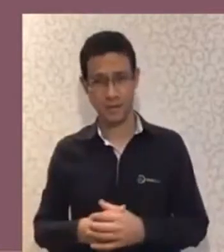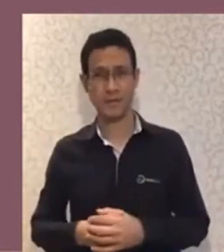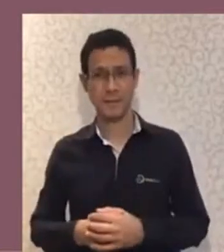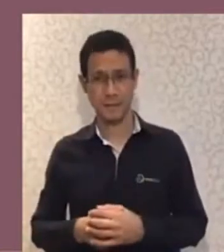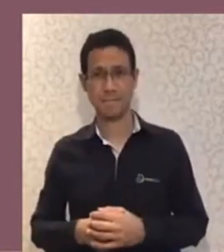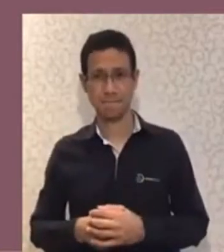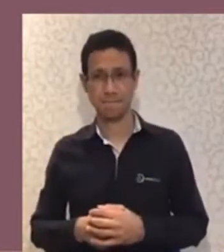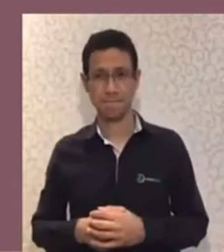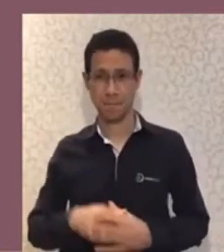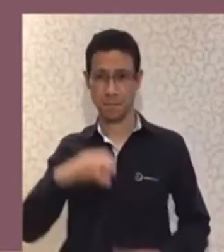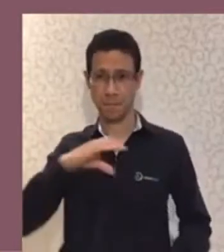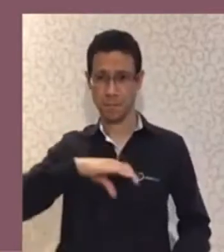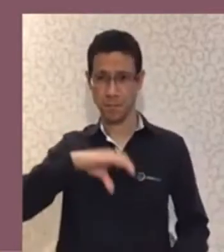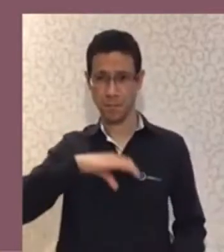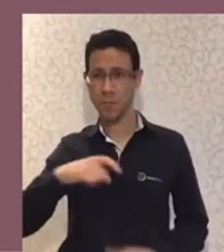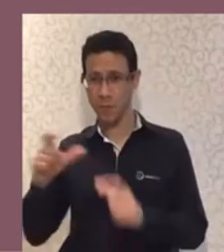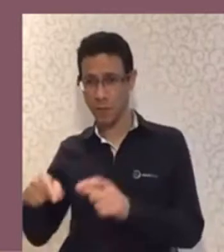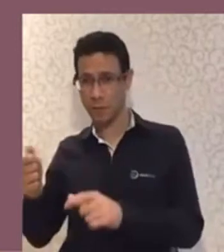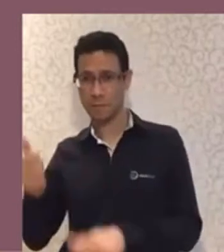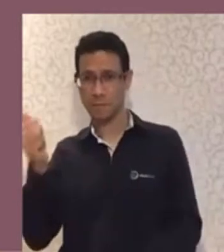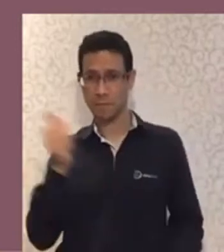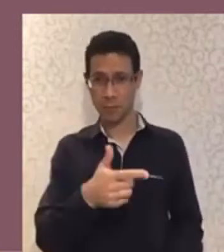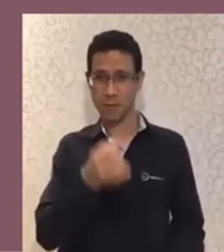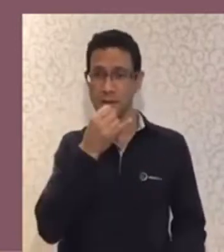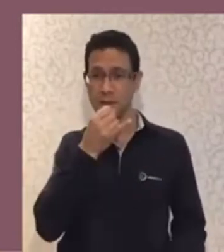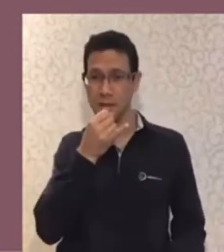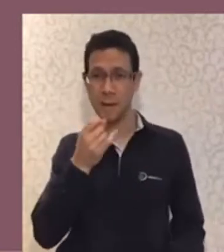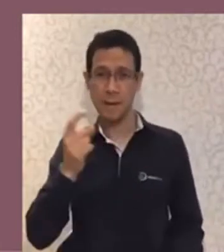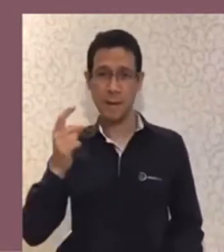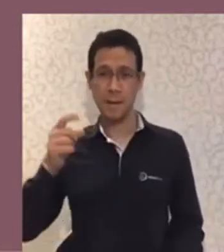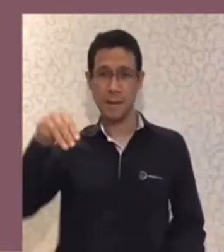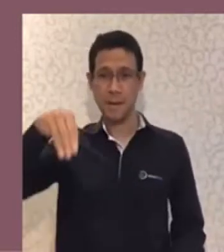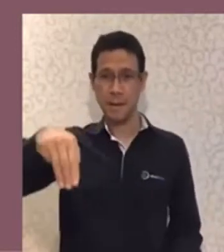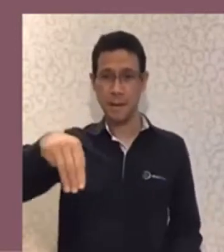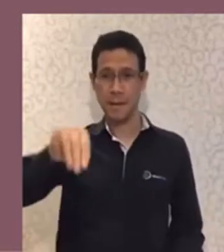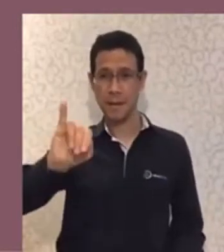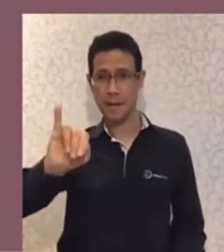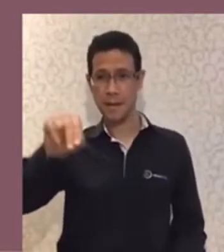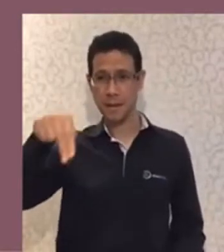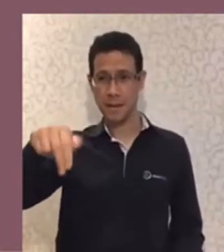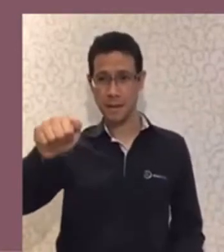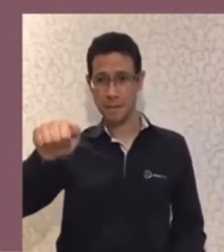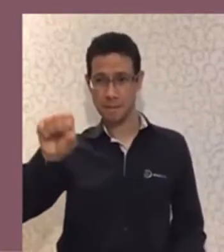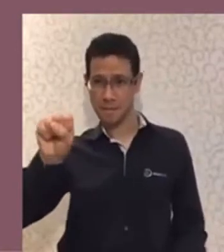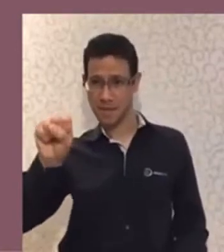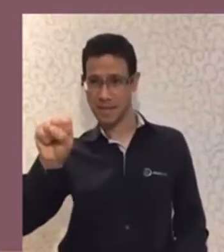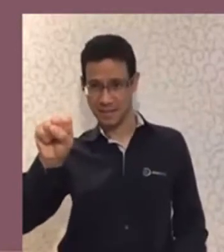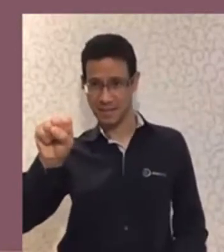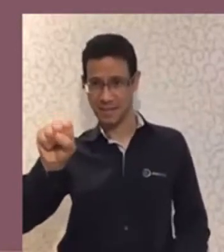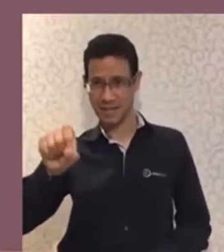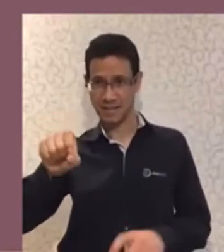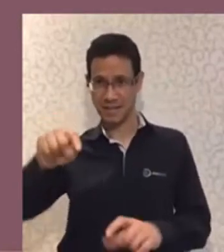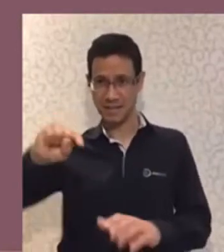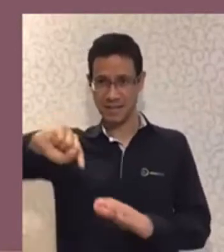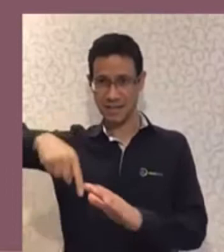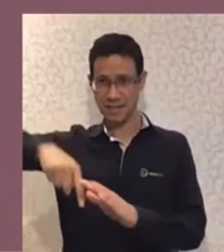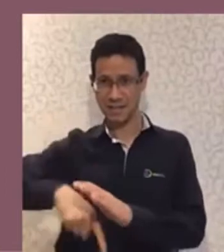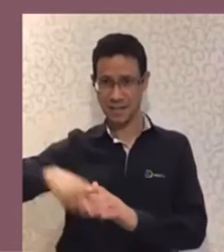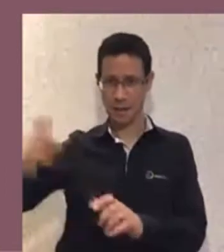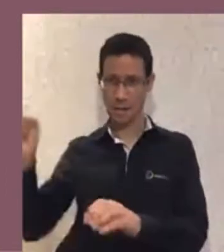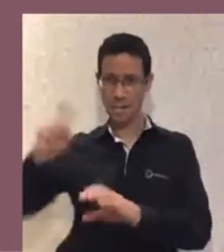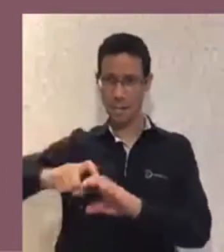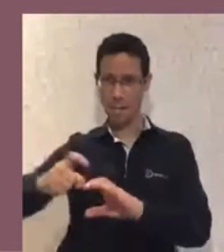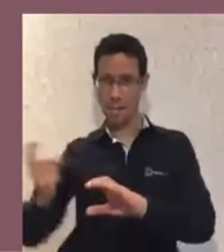exploração das minas, né, lá na região de Minas Gerais, de onde é que